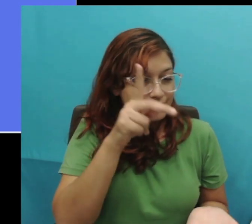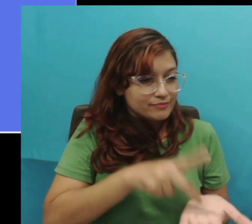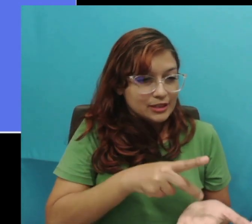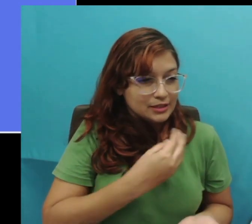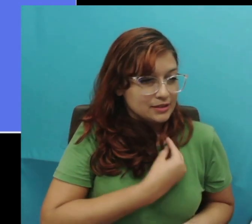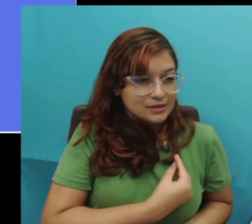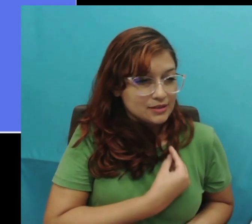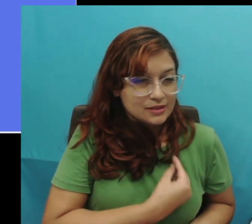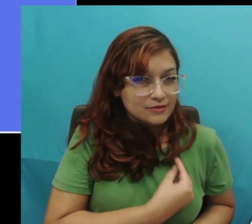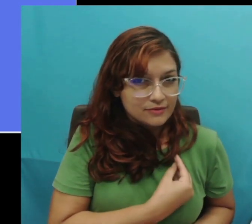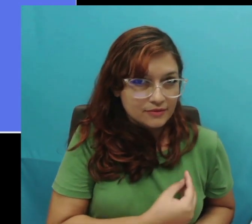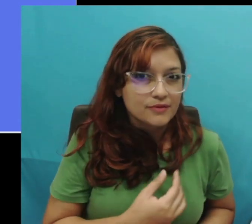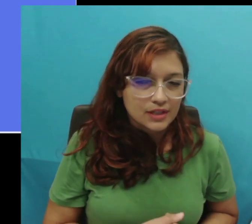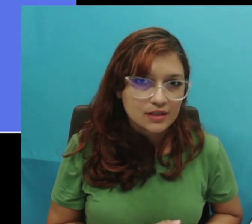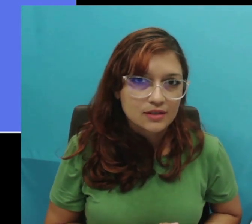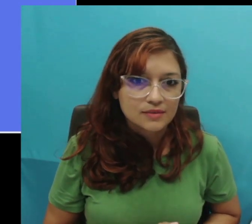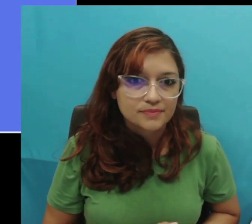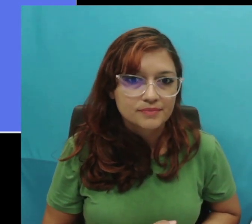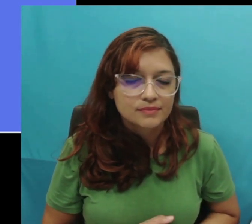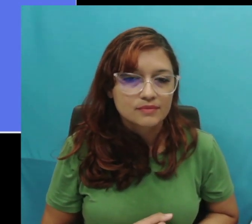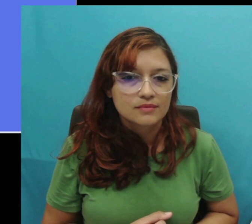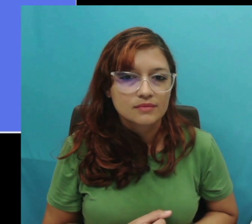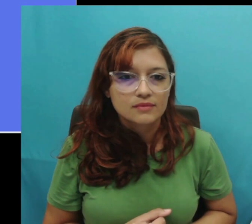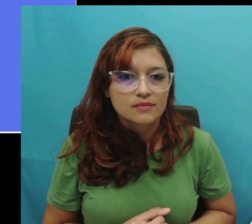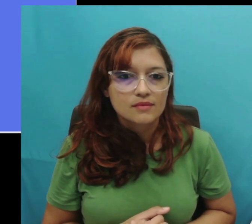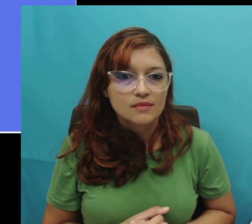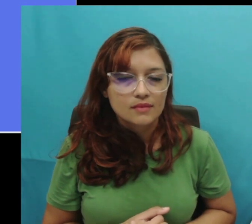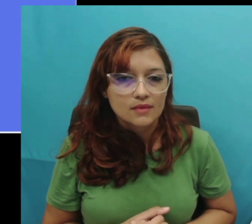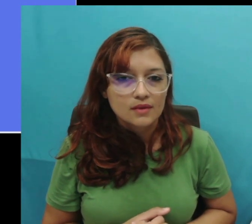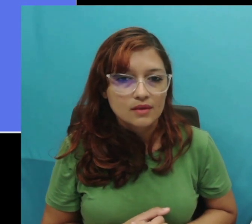do que acontece na vida real.